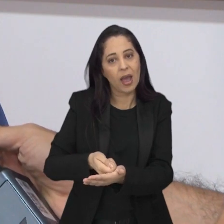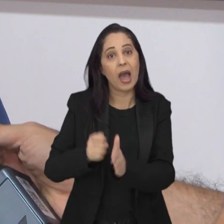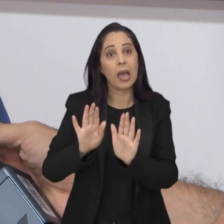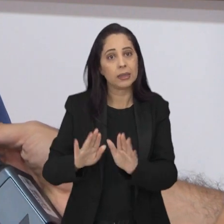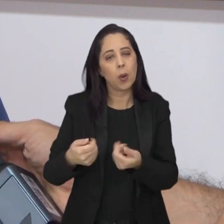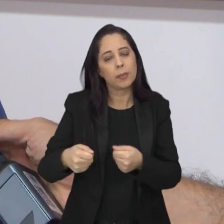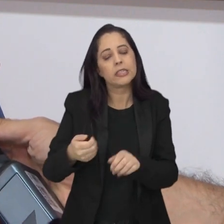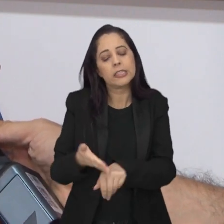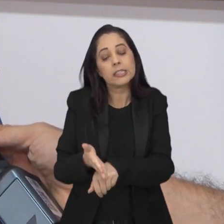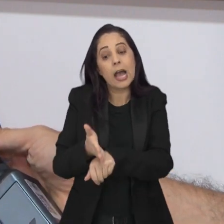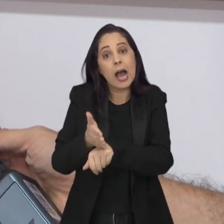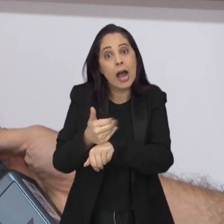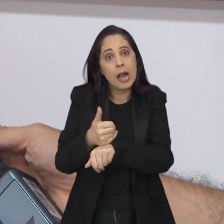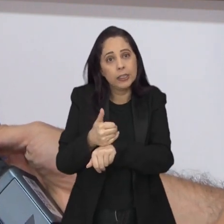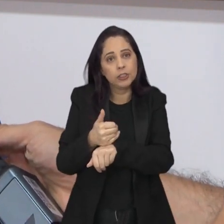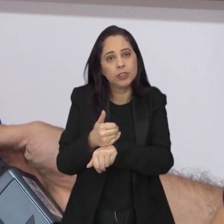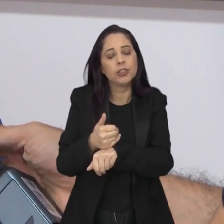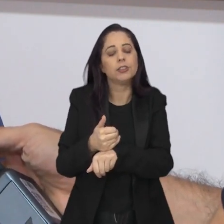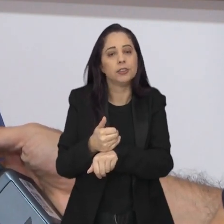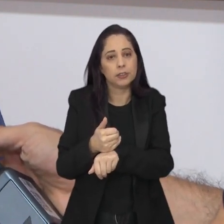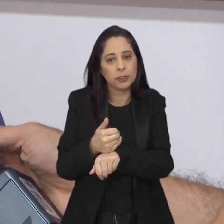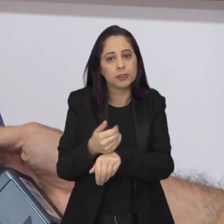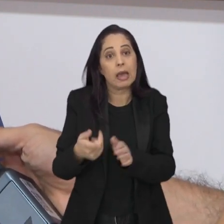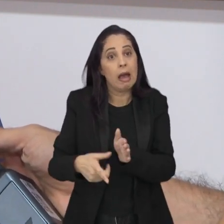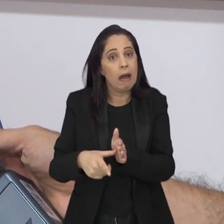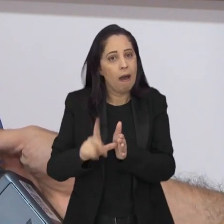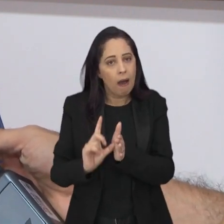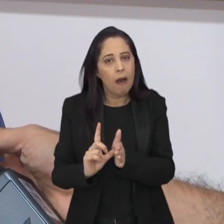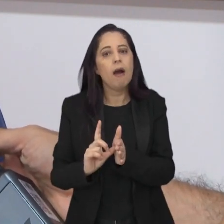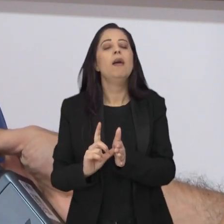possível, vamos dizer, uma obra